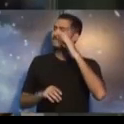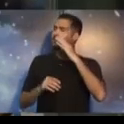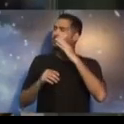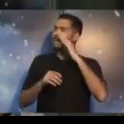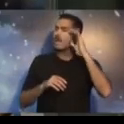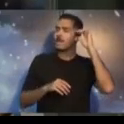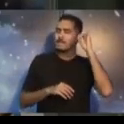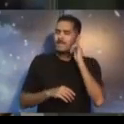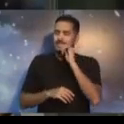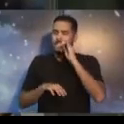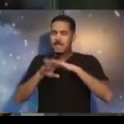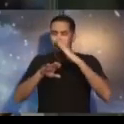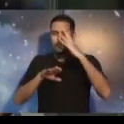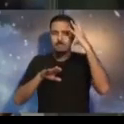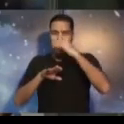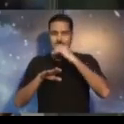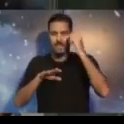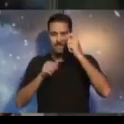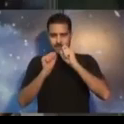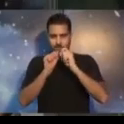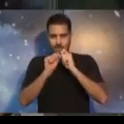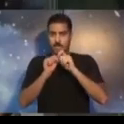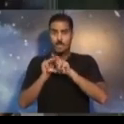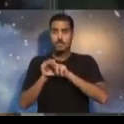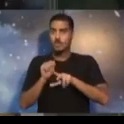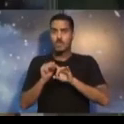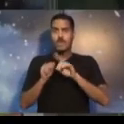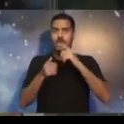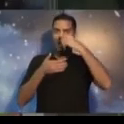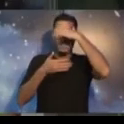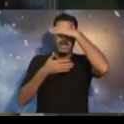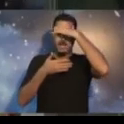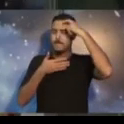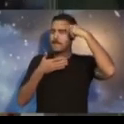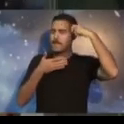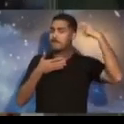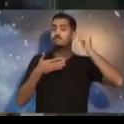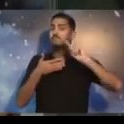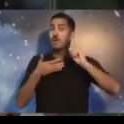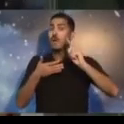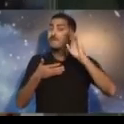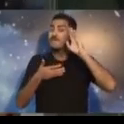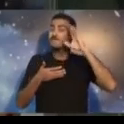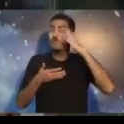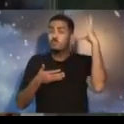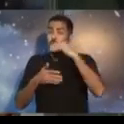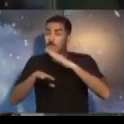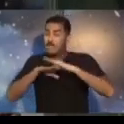que ele estabeleceu para todos nós, não foi os livros psicografados, foi a sua vida.